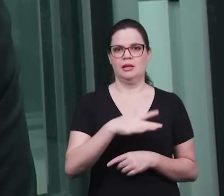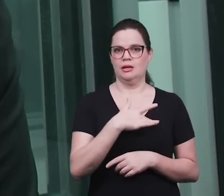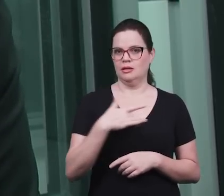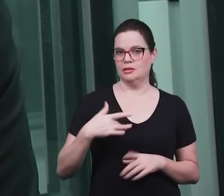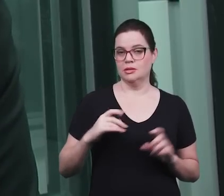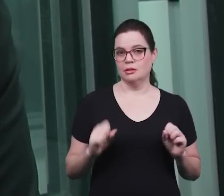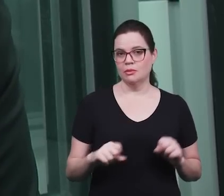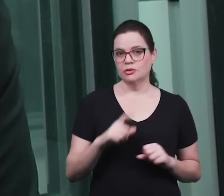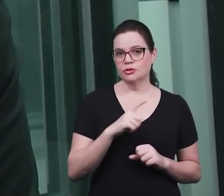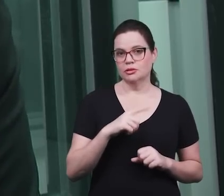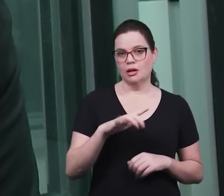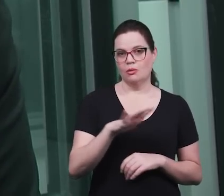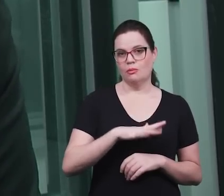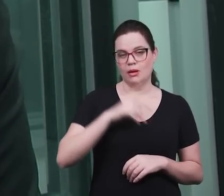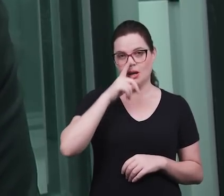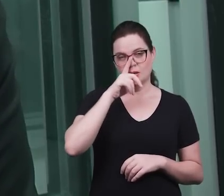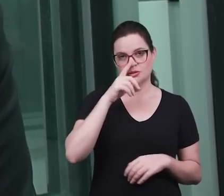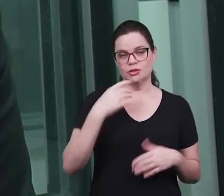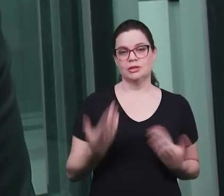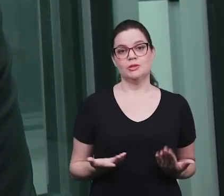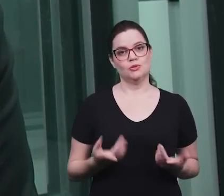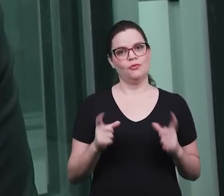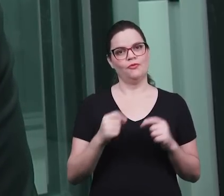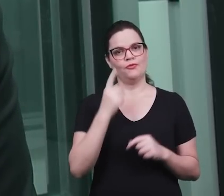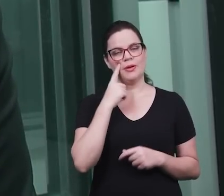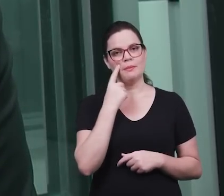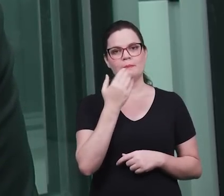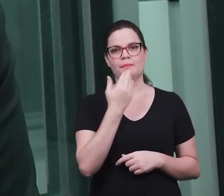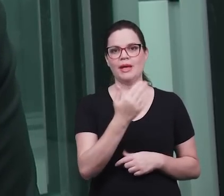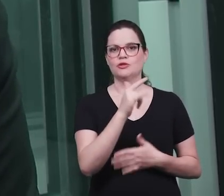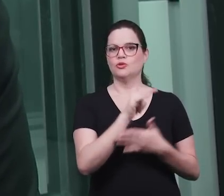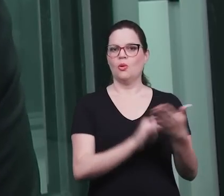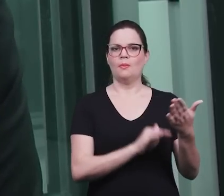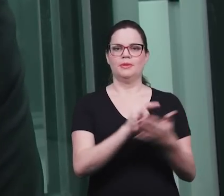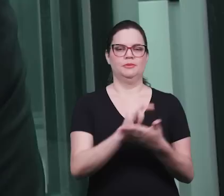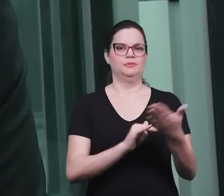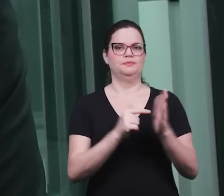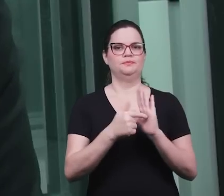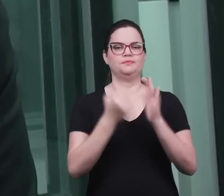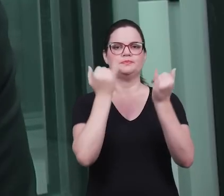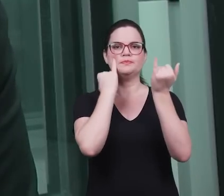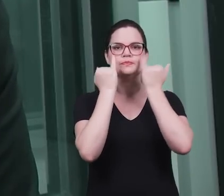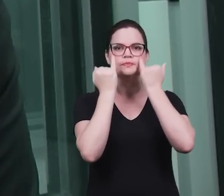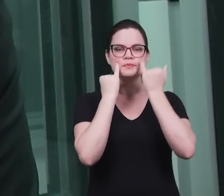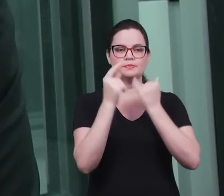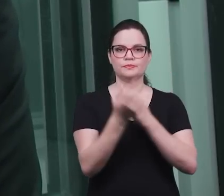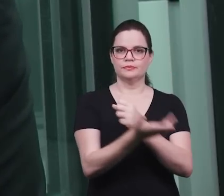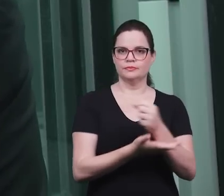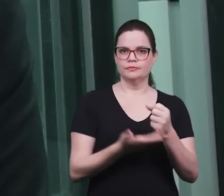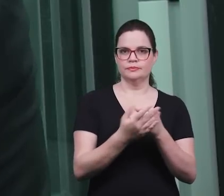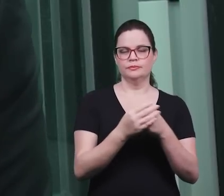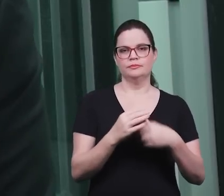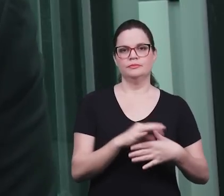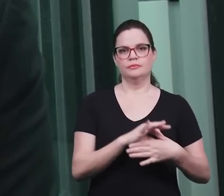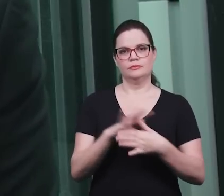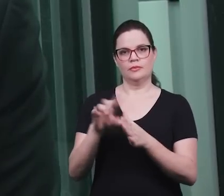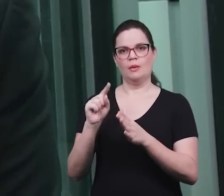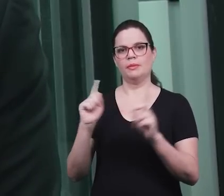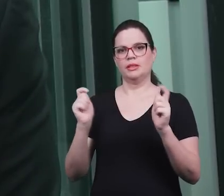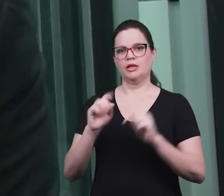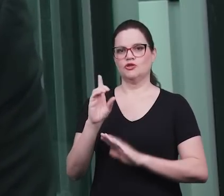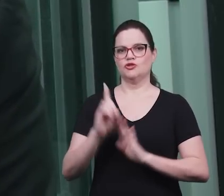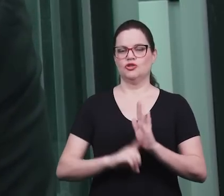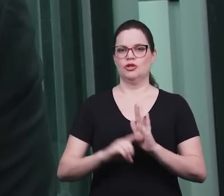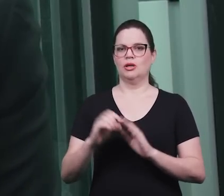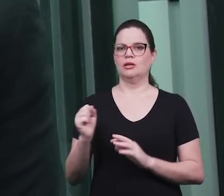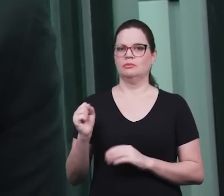saúde. E, enfim, com base nessas certidões, ela vai ter acesso ao direito previdenciário dela. Porque quem não contribuiu, esse